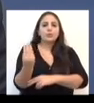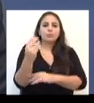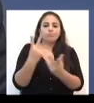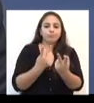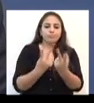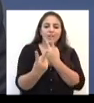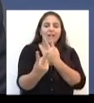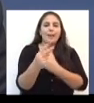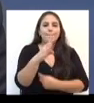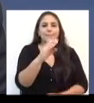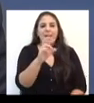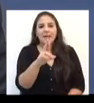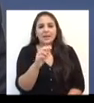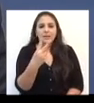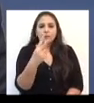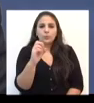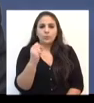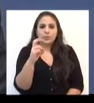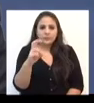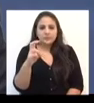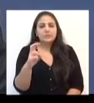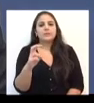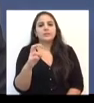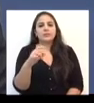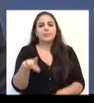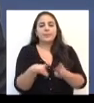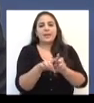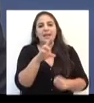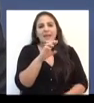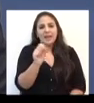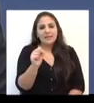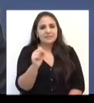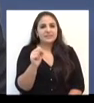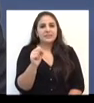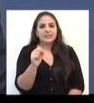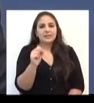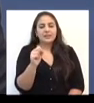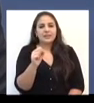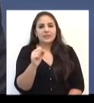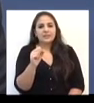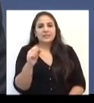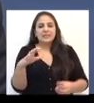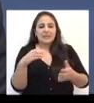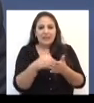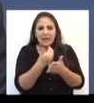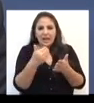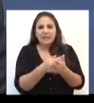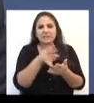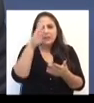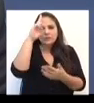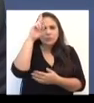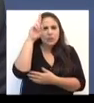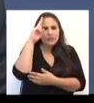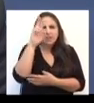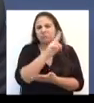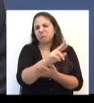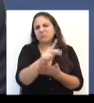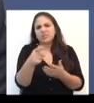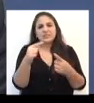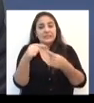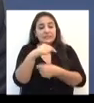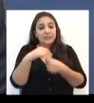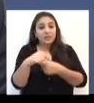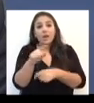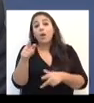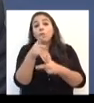BR-285, do asfaltamento das RS que liga Casca, Soledade, enfim. Esses são